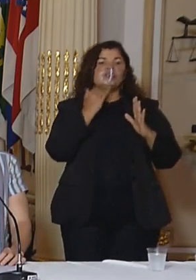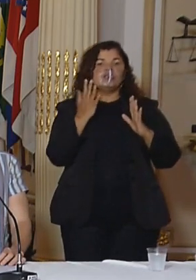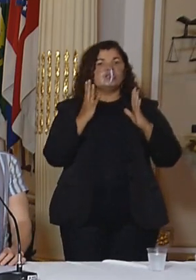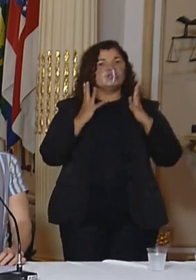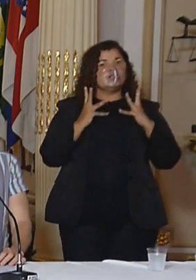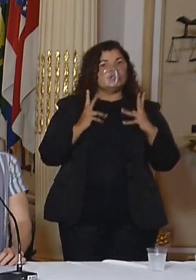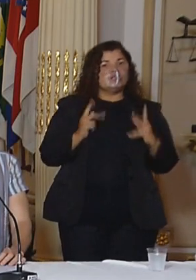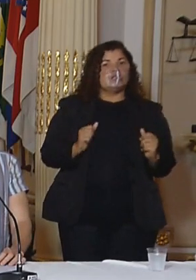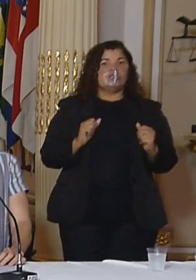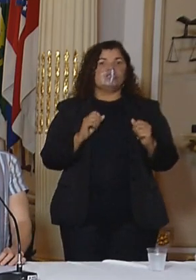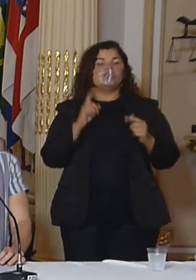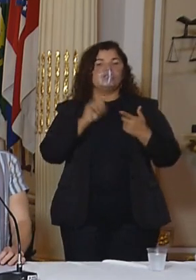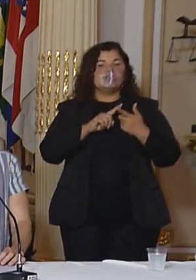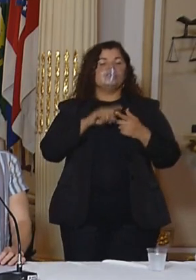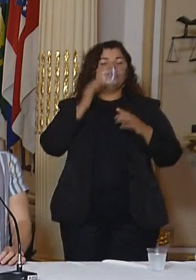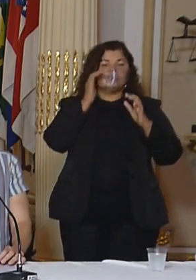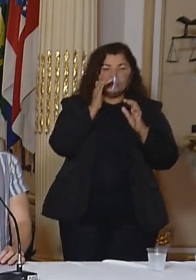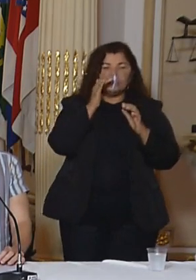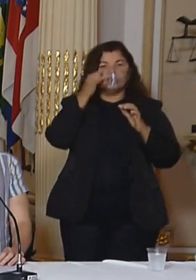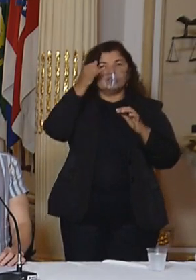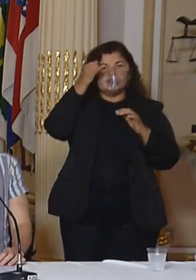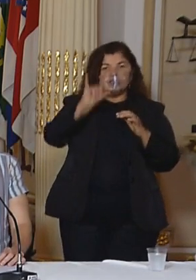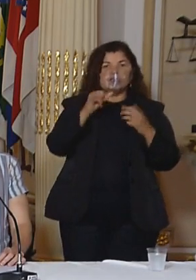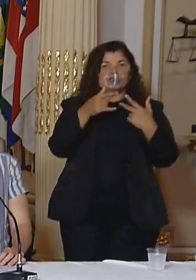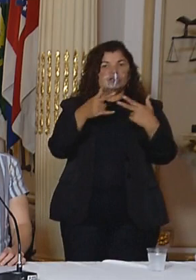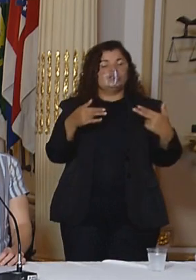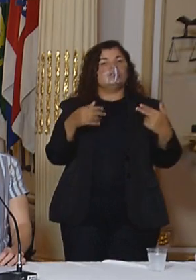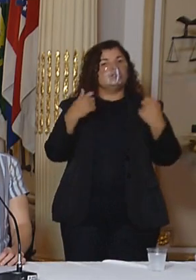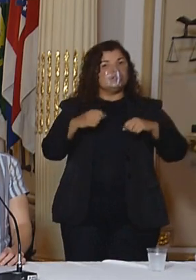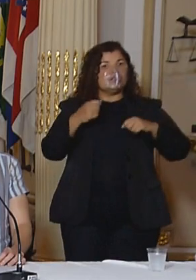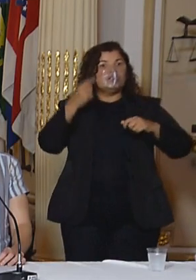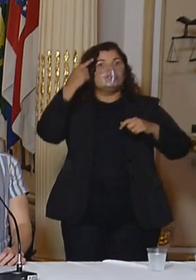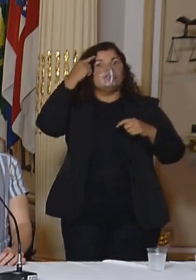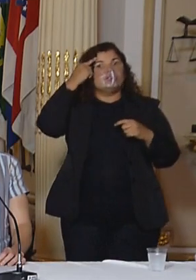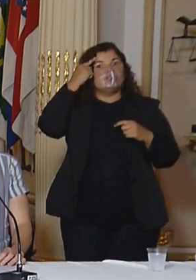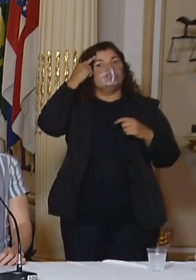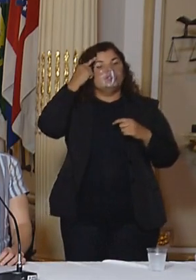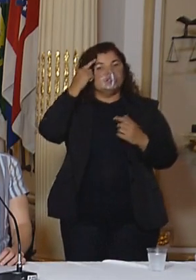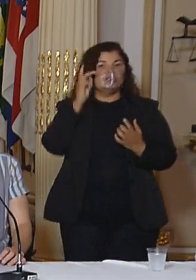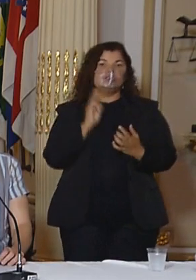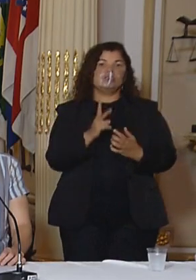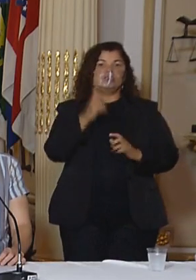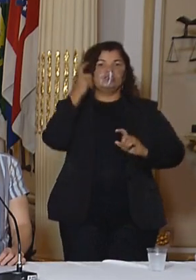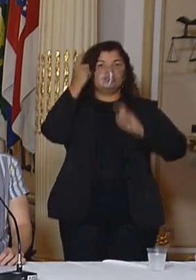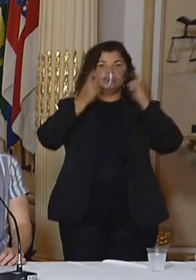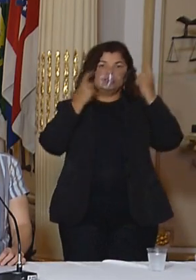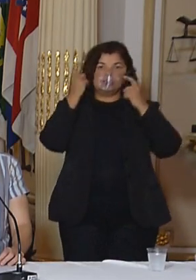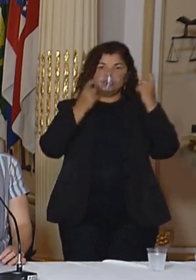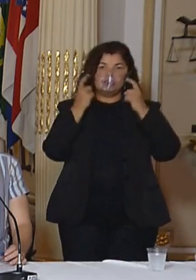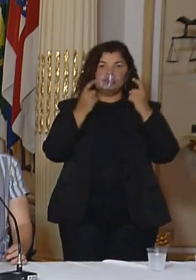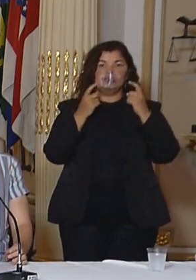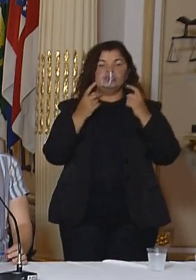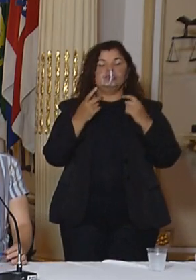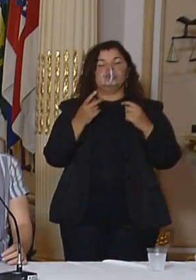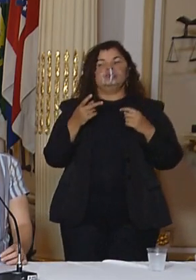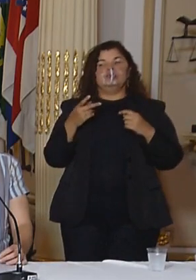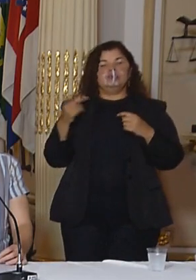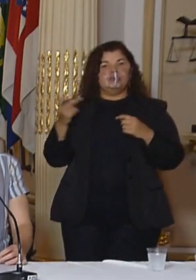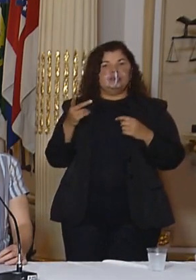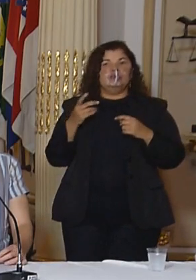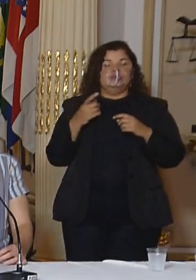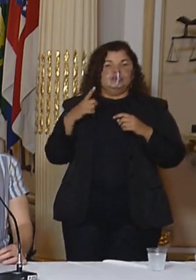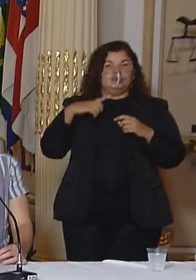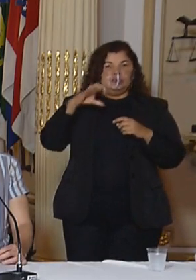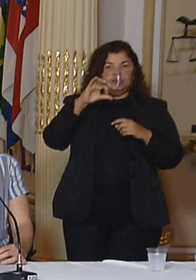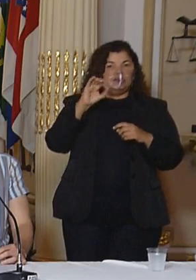e de etiqueta respiratória. Cada vez mais se preocupar com isso. A gente começou, né, doutor Demetrios, a gente que está nisso já há mais